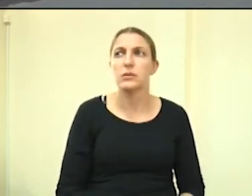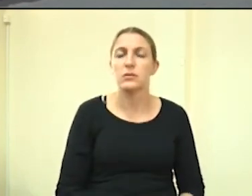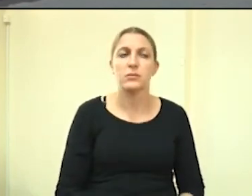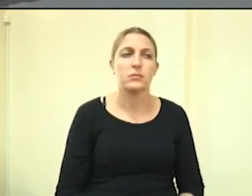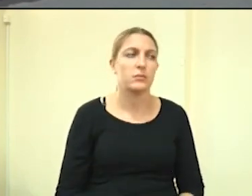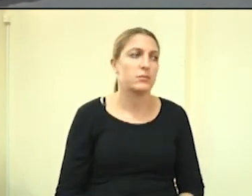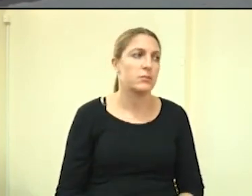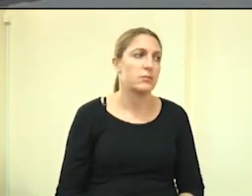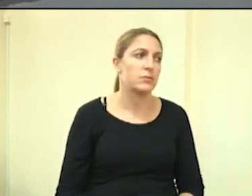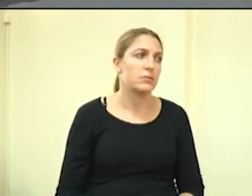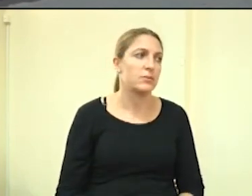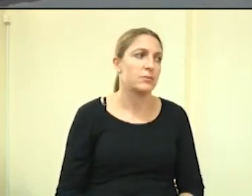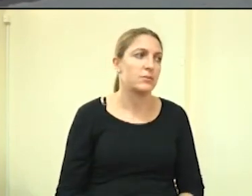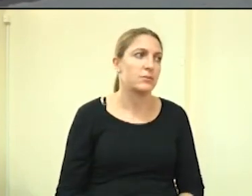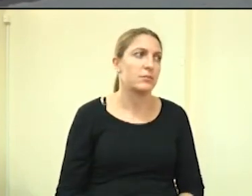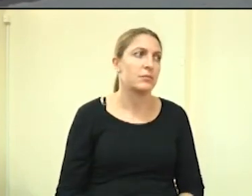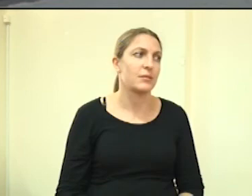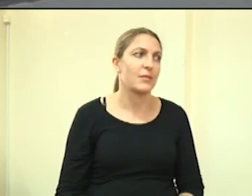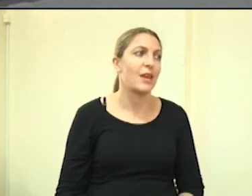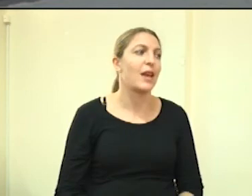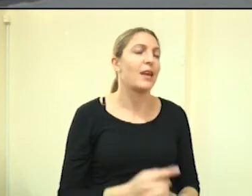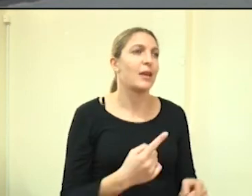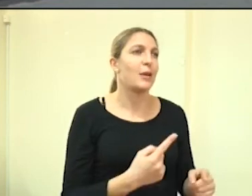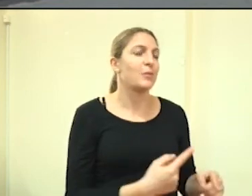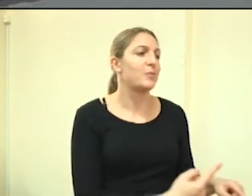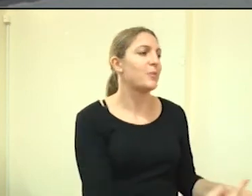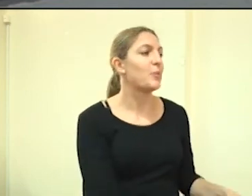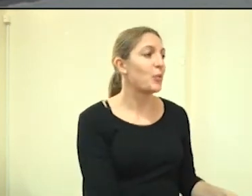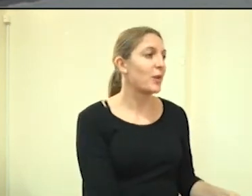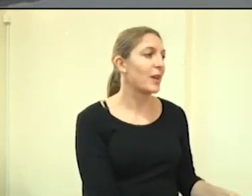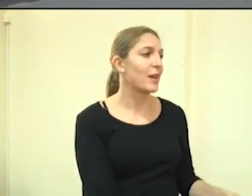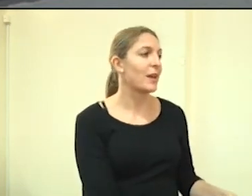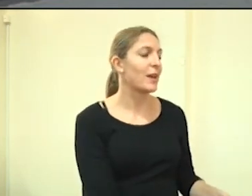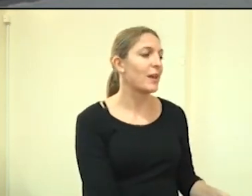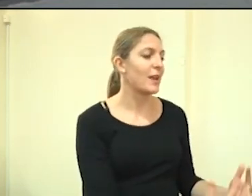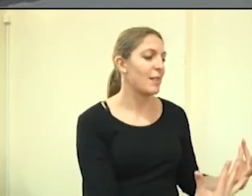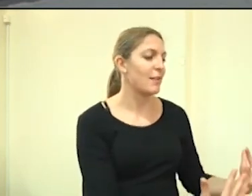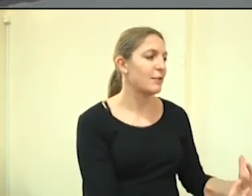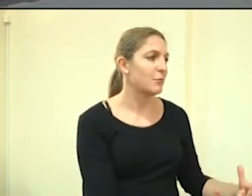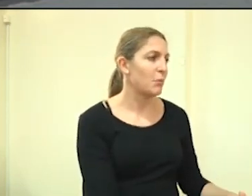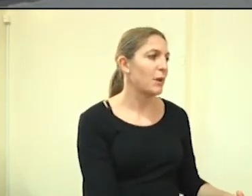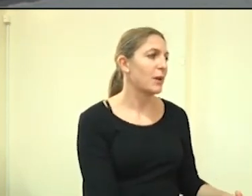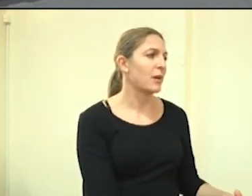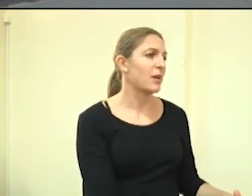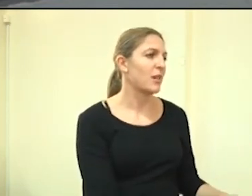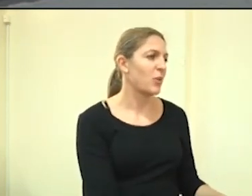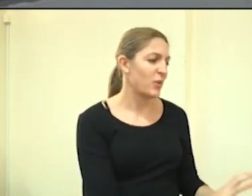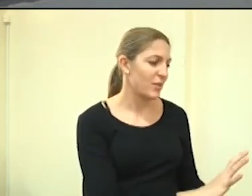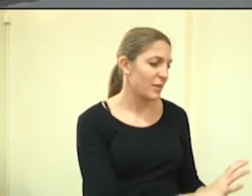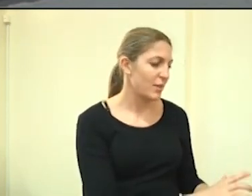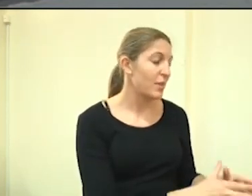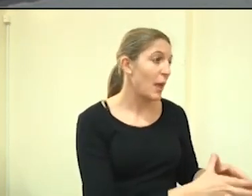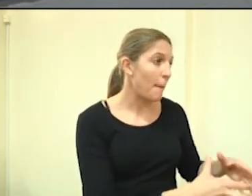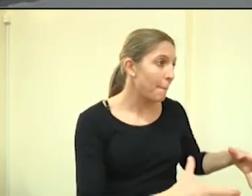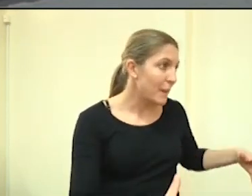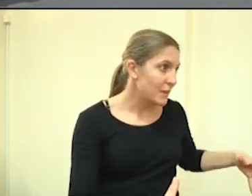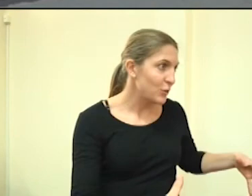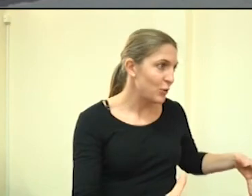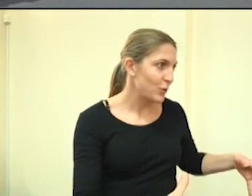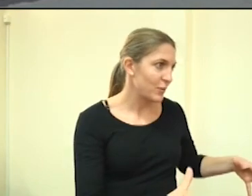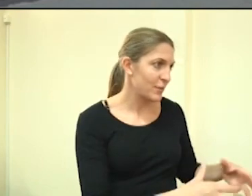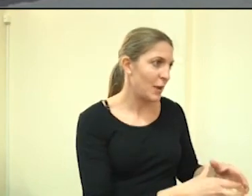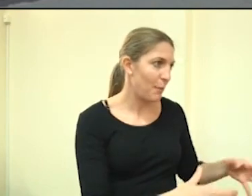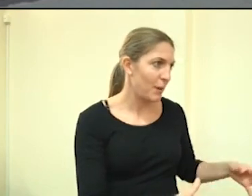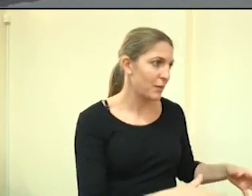a leste, com parte dos lotes rurais número 39, 41, 43, 45, 37 e 38, e a oeste, com a rua